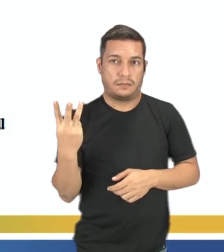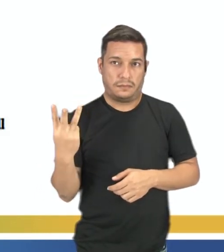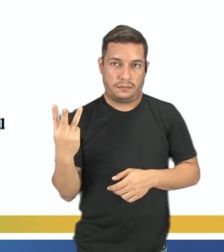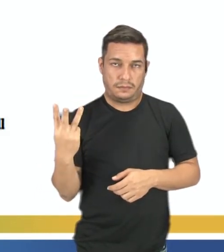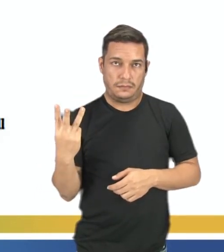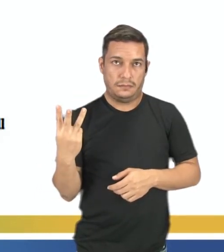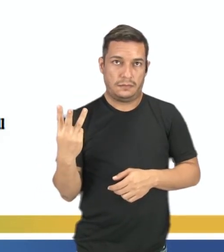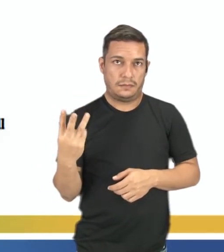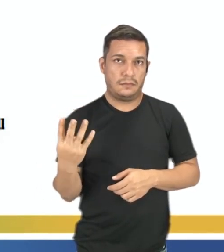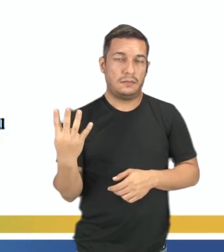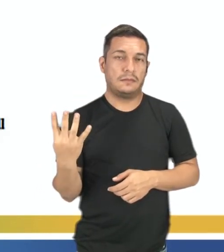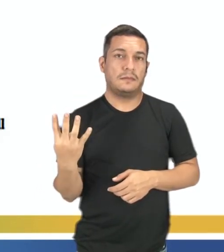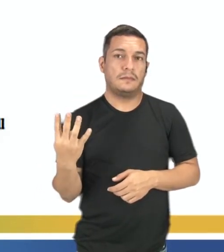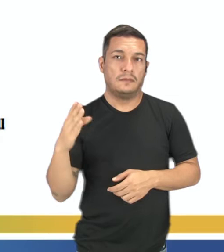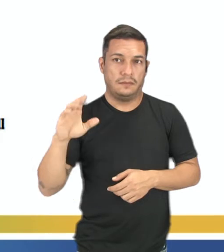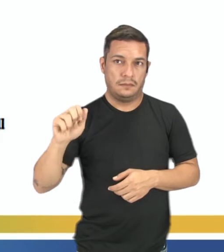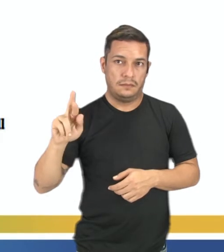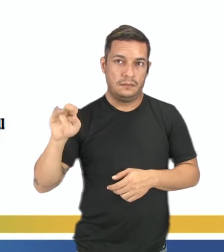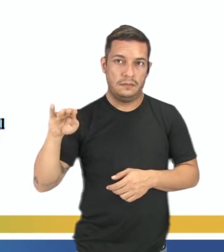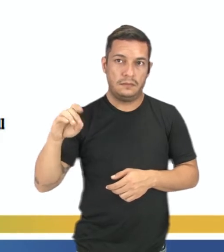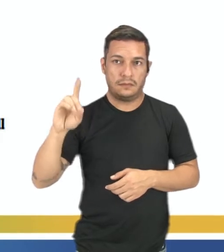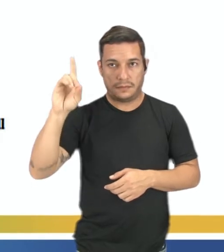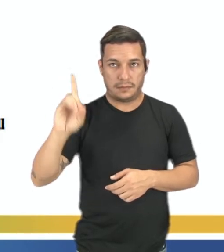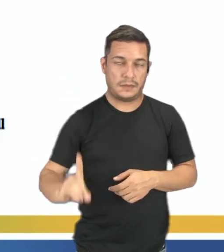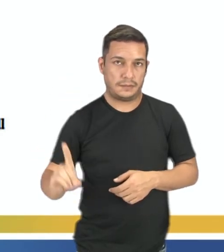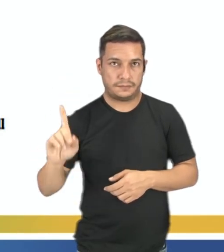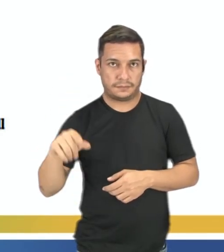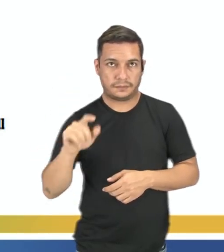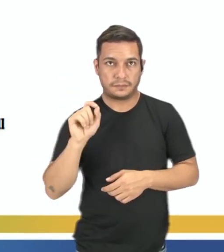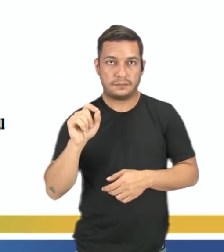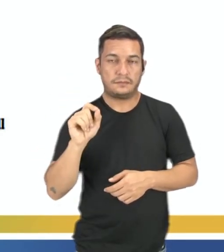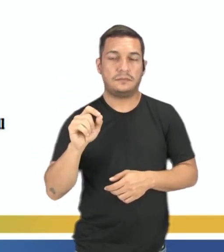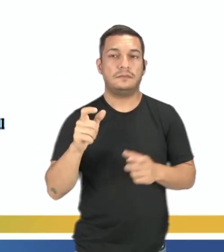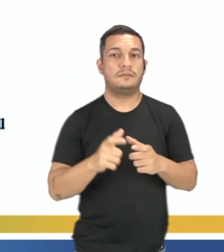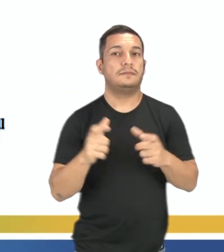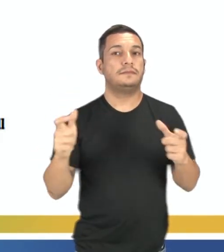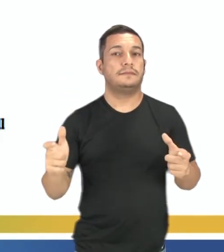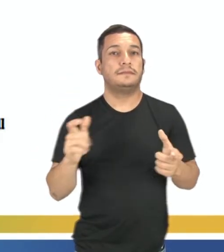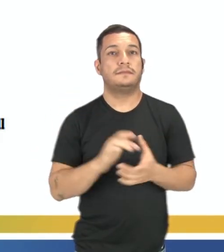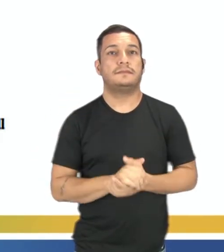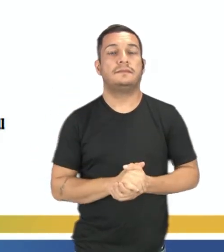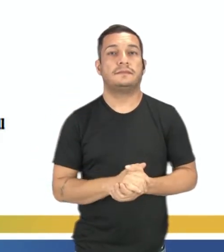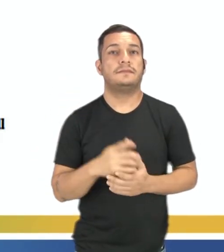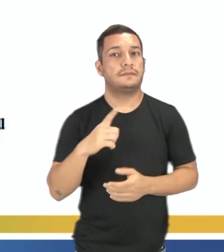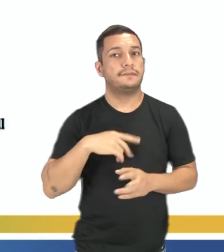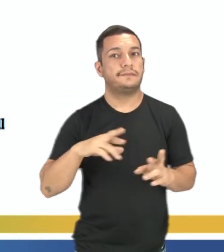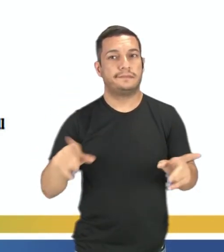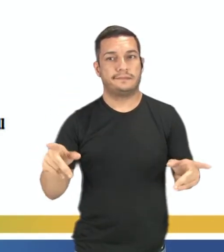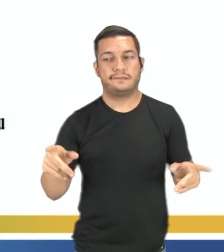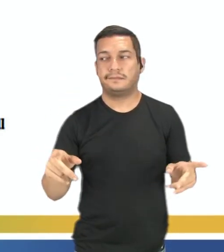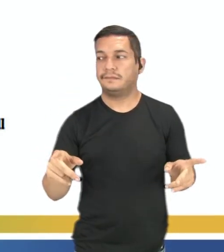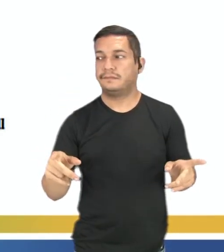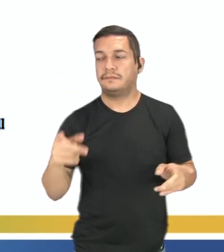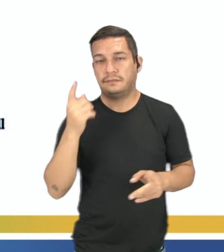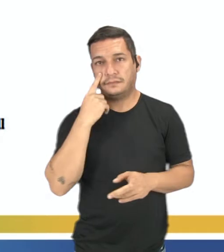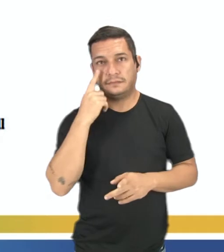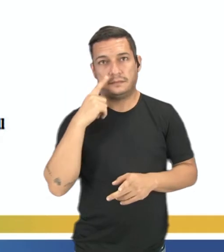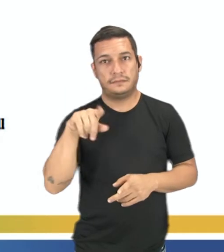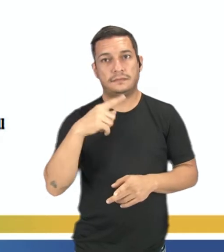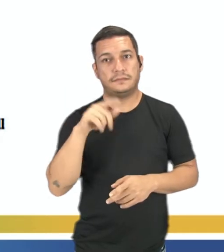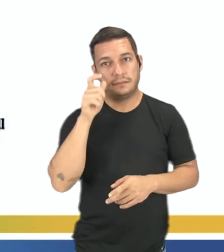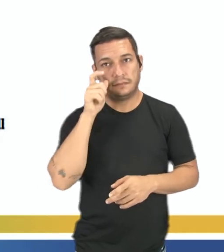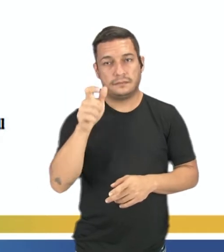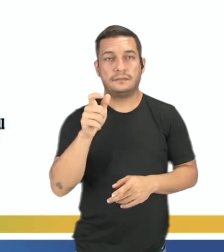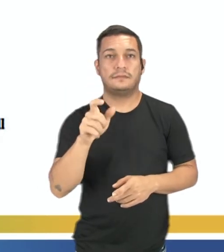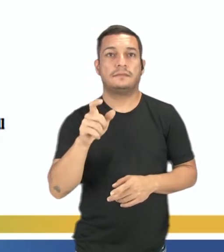três quatro carbono para a direita é a minha cadeia maior pessoal tem uma diferença zinha aí não sei se